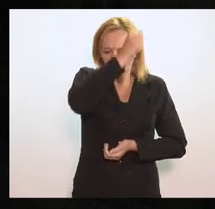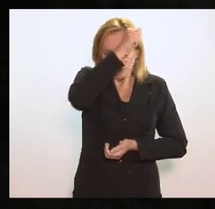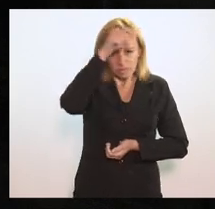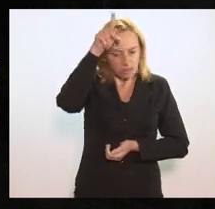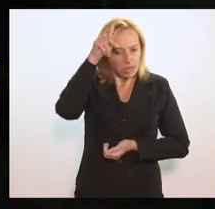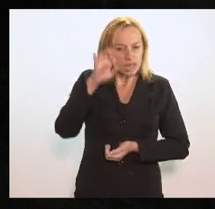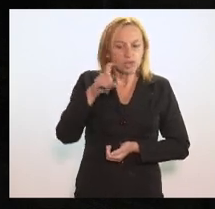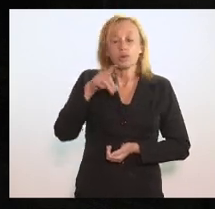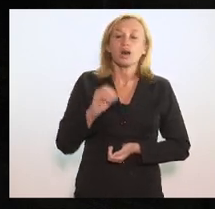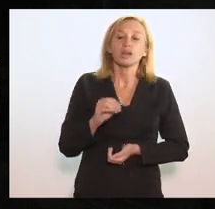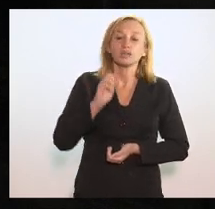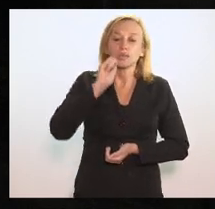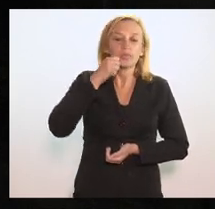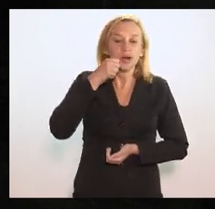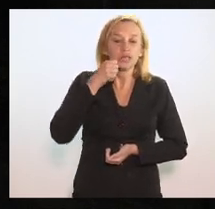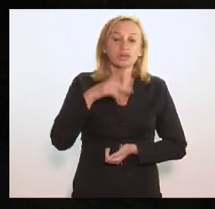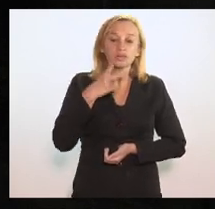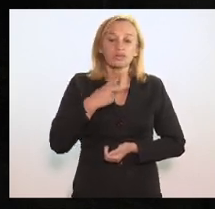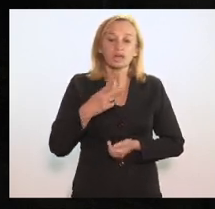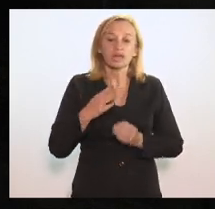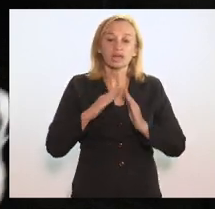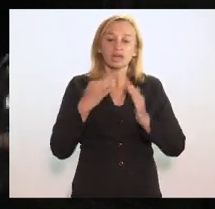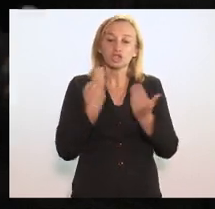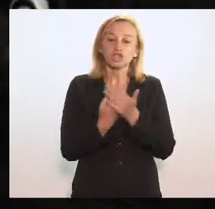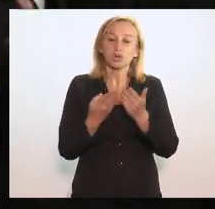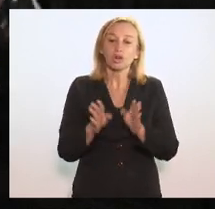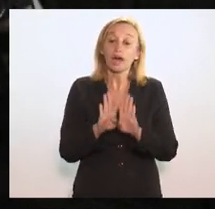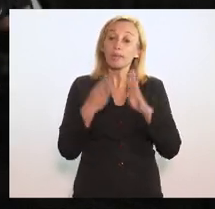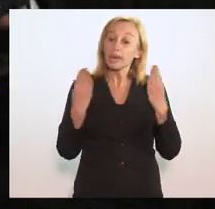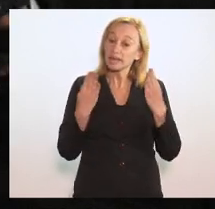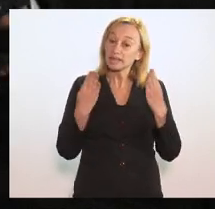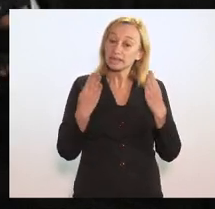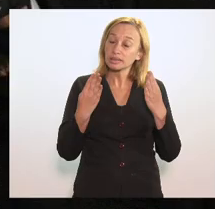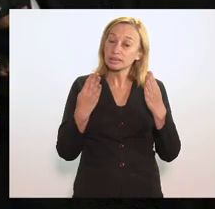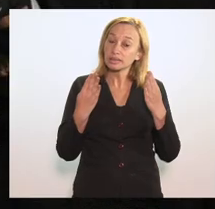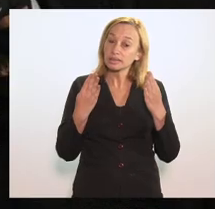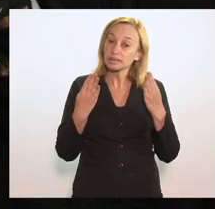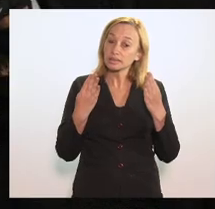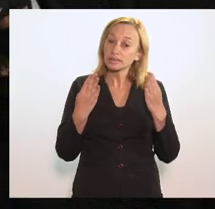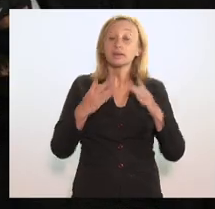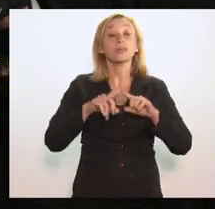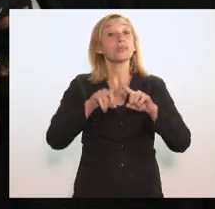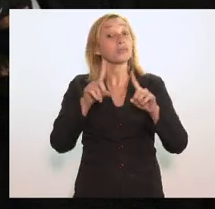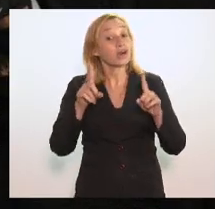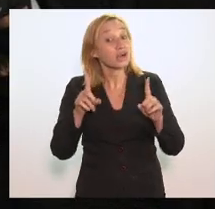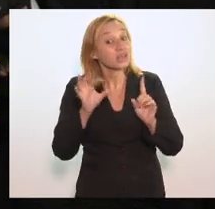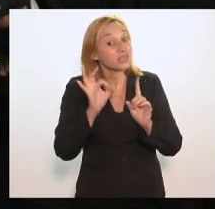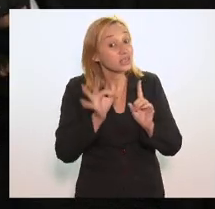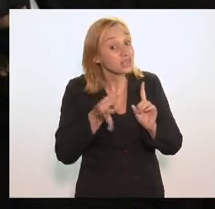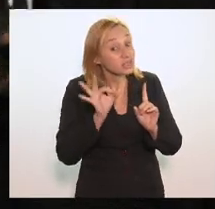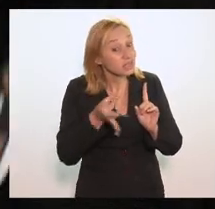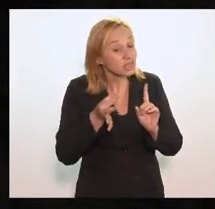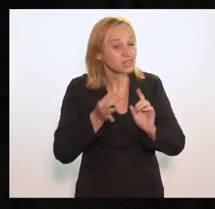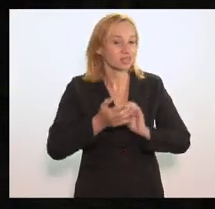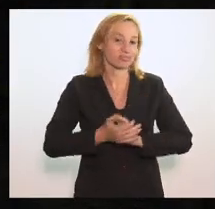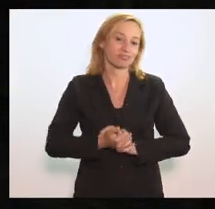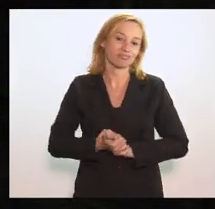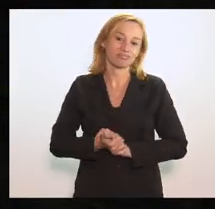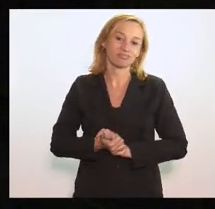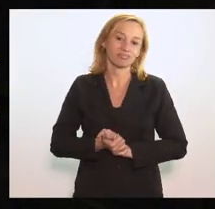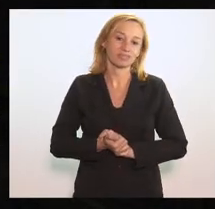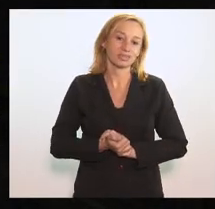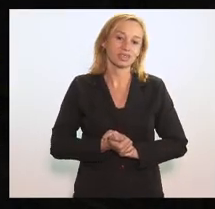quando afirmam que as escolas ficarão abertas. Mas eu tenho certeza absoluta que, em